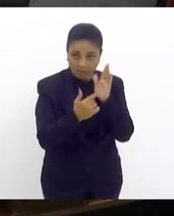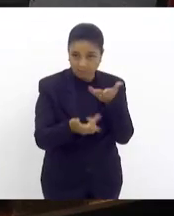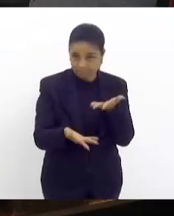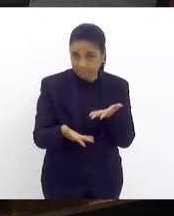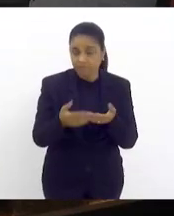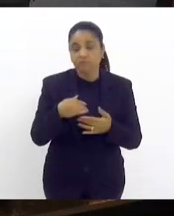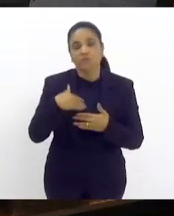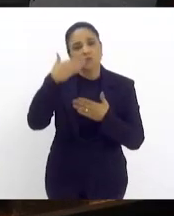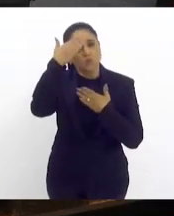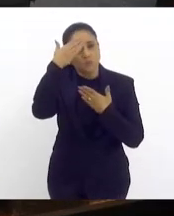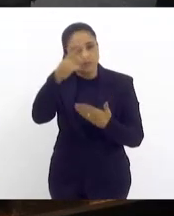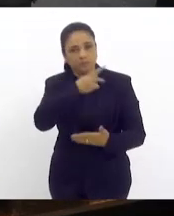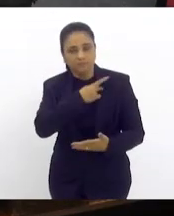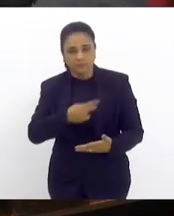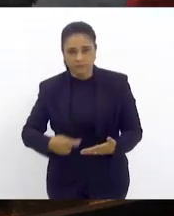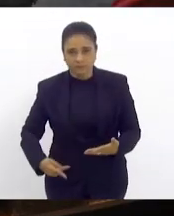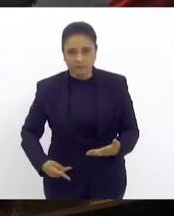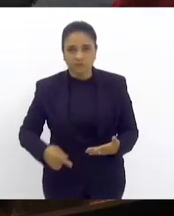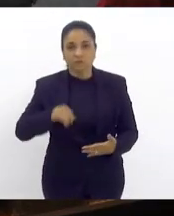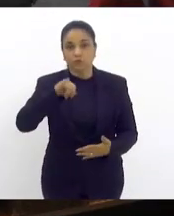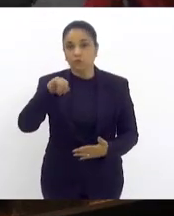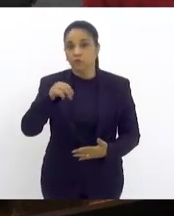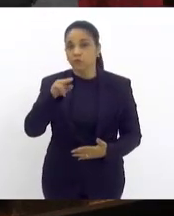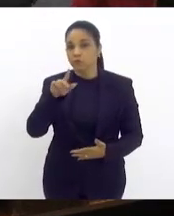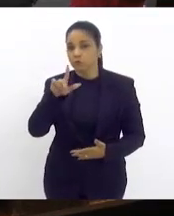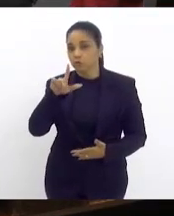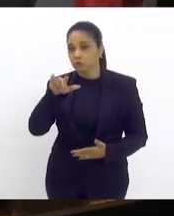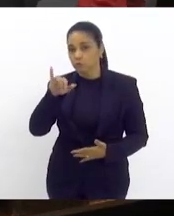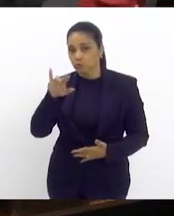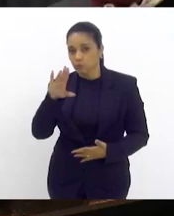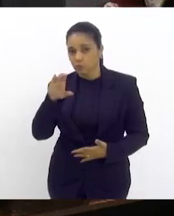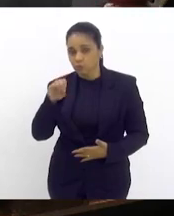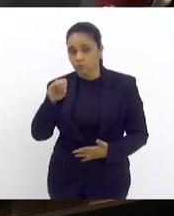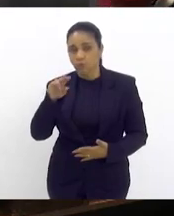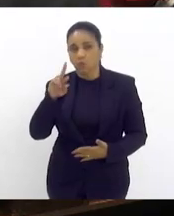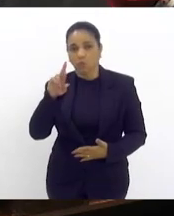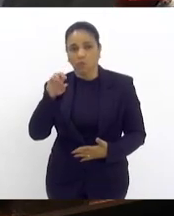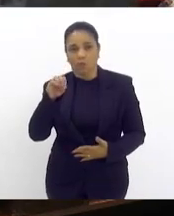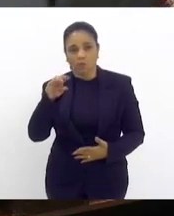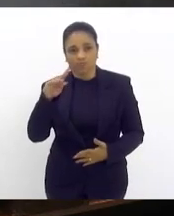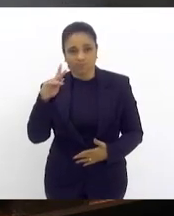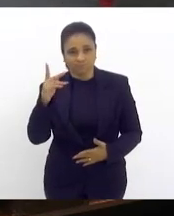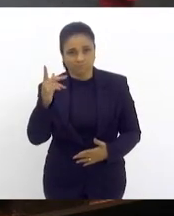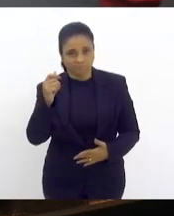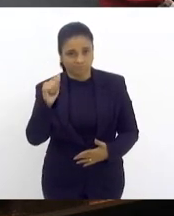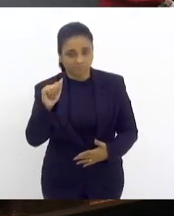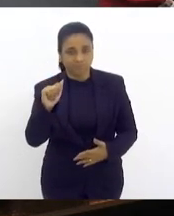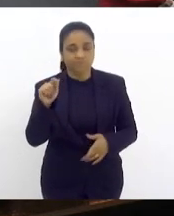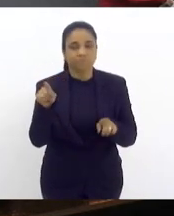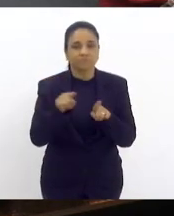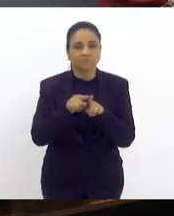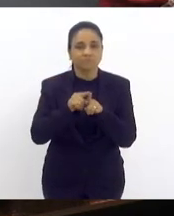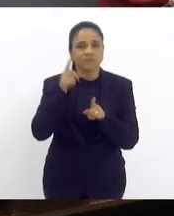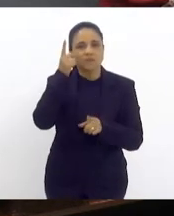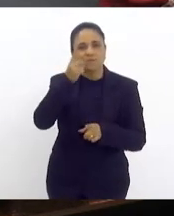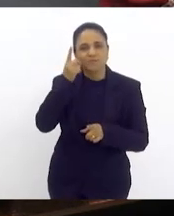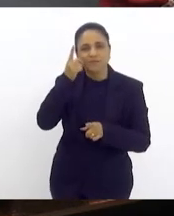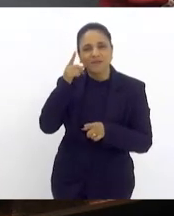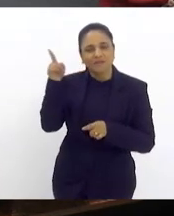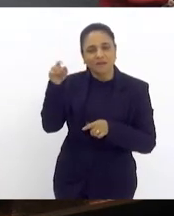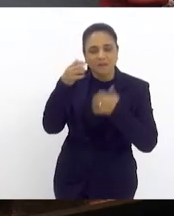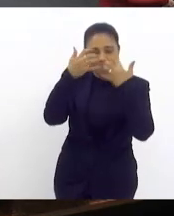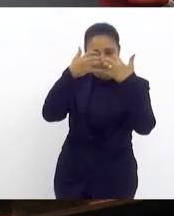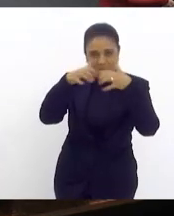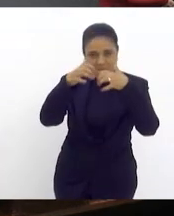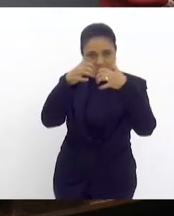Muito obrigado Presidente Júlio Rocha Deputado também da proximidade da Região Serrana